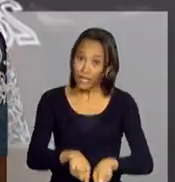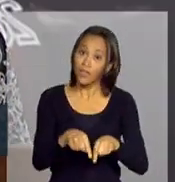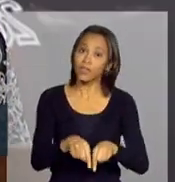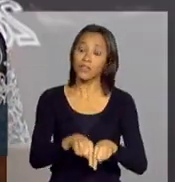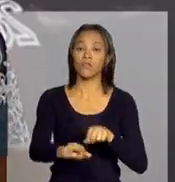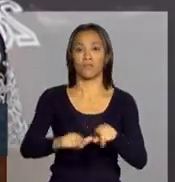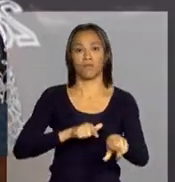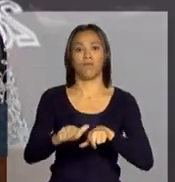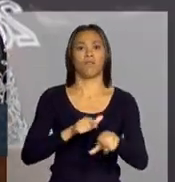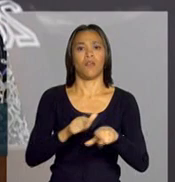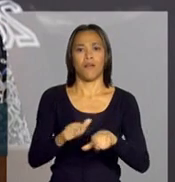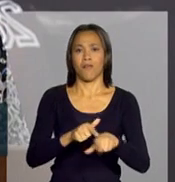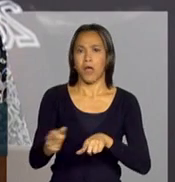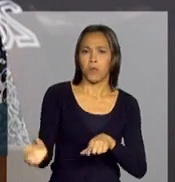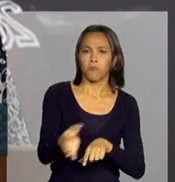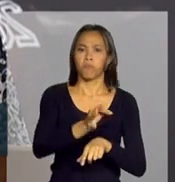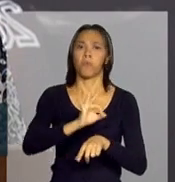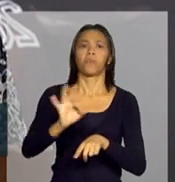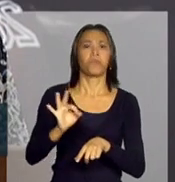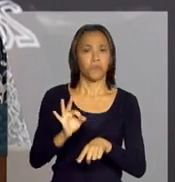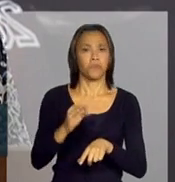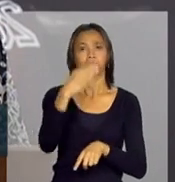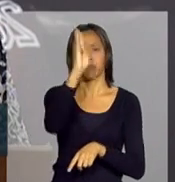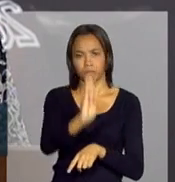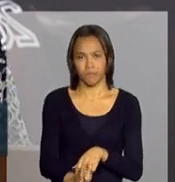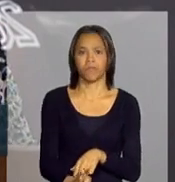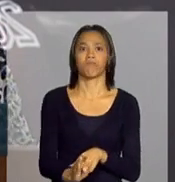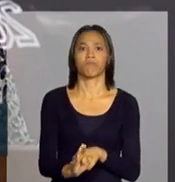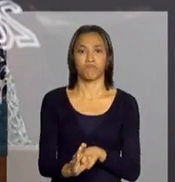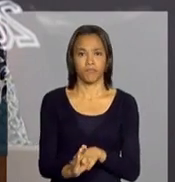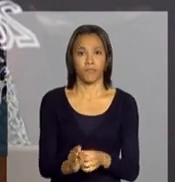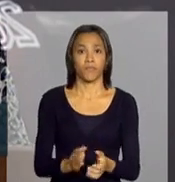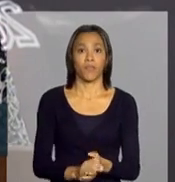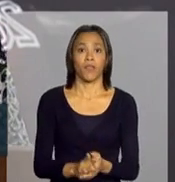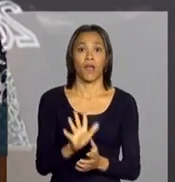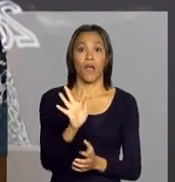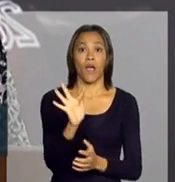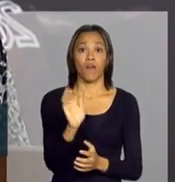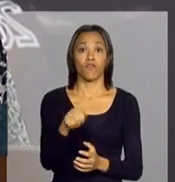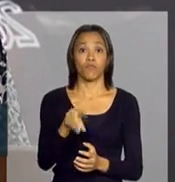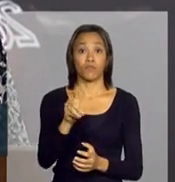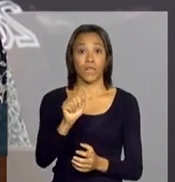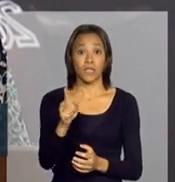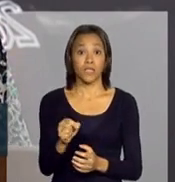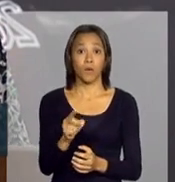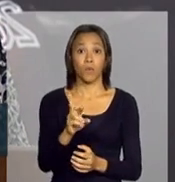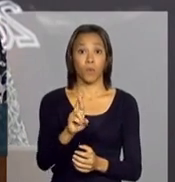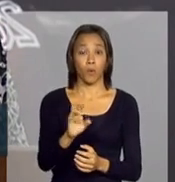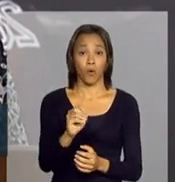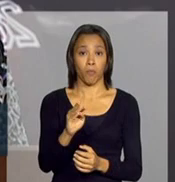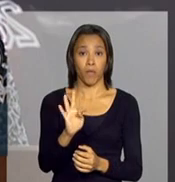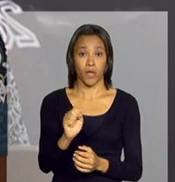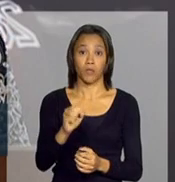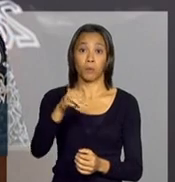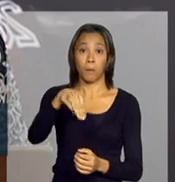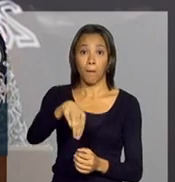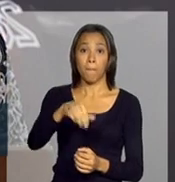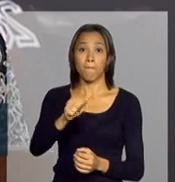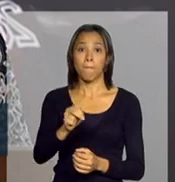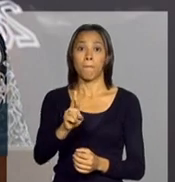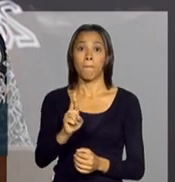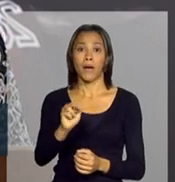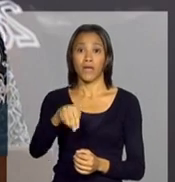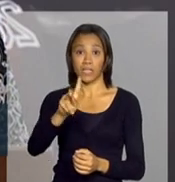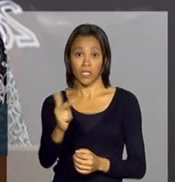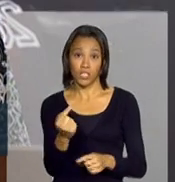iniciativa extraordinária para o Brasil a fundação Roberto Marinho a